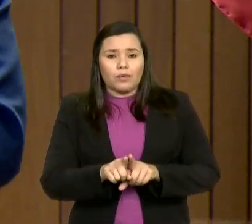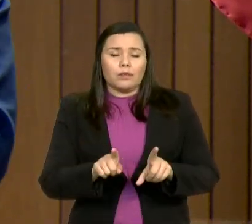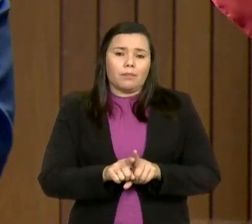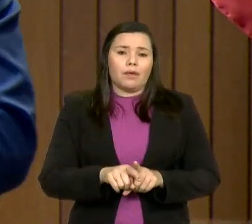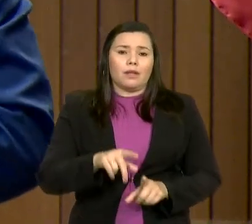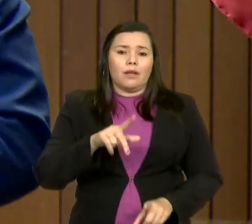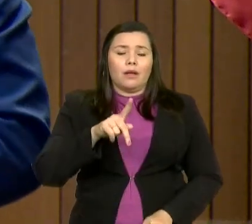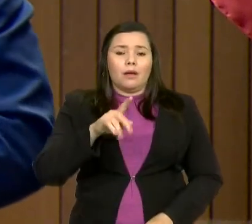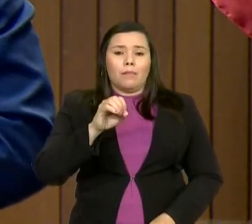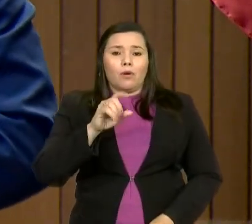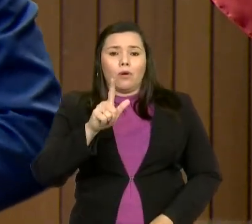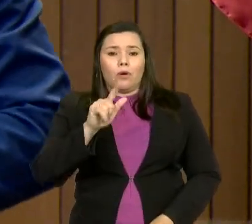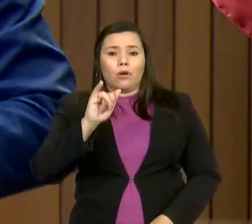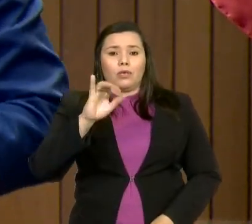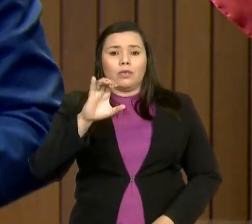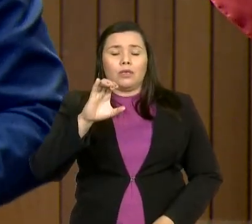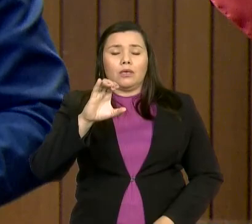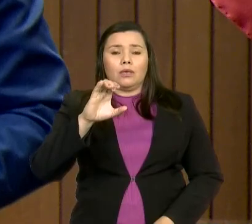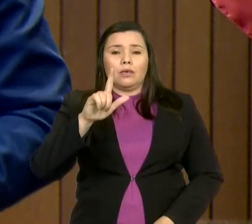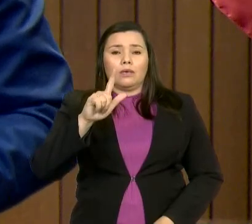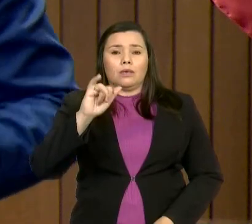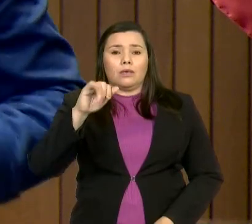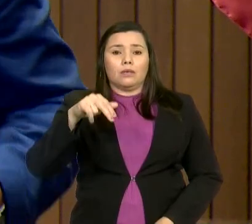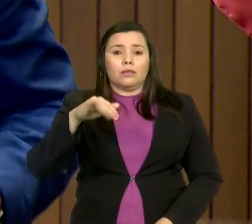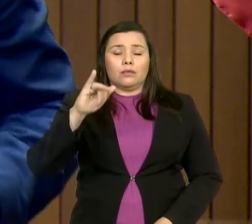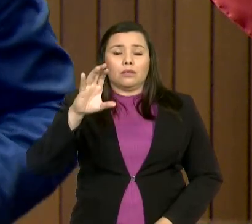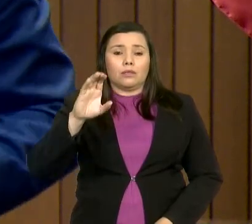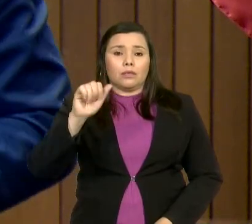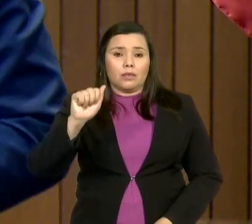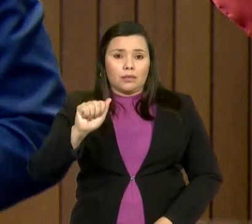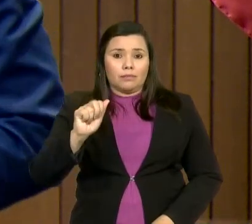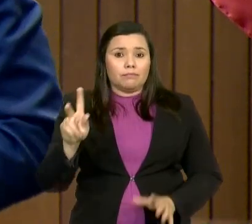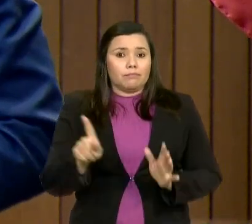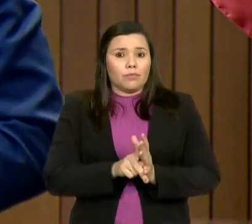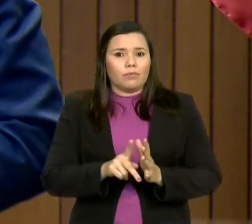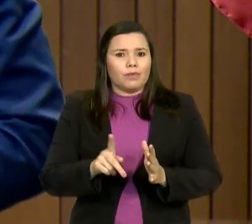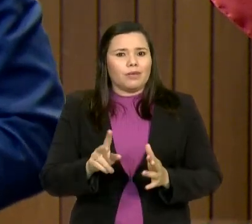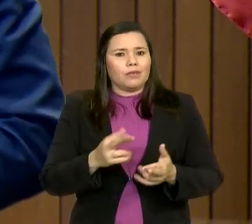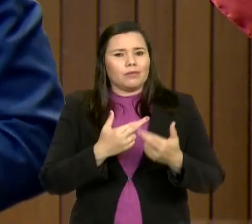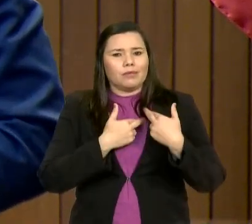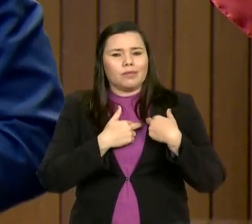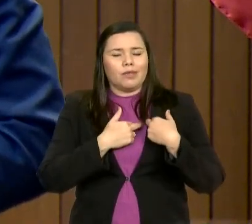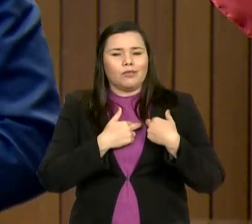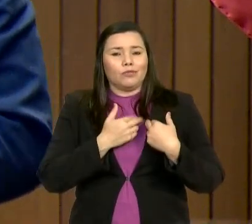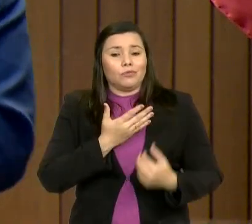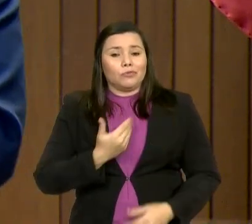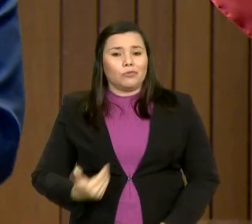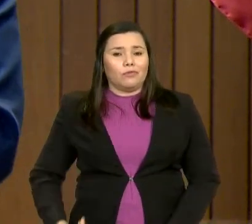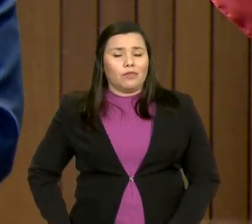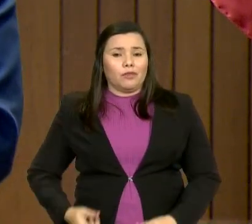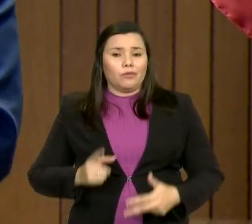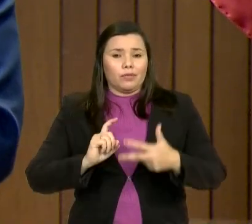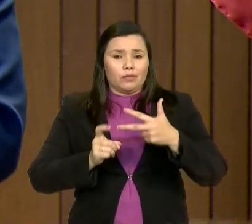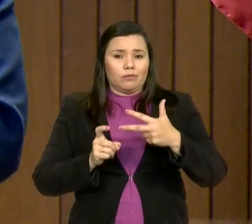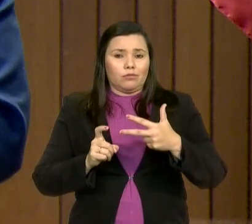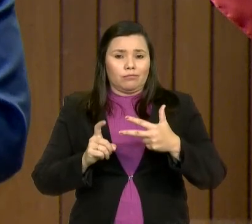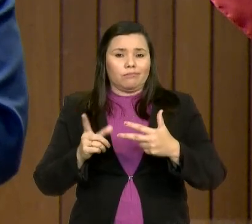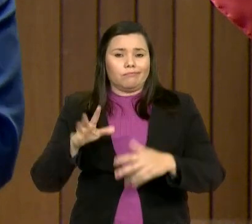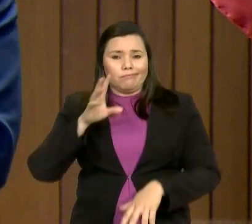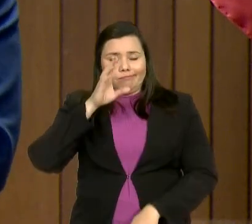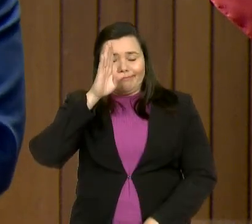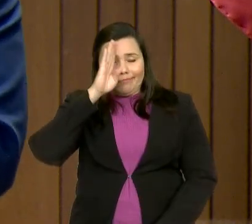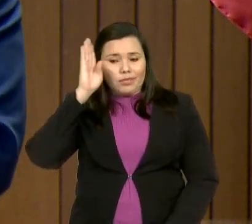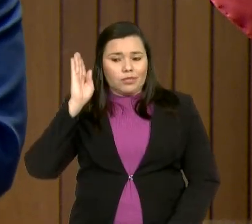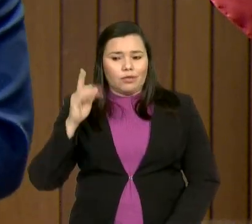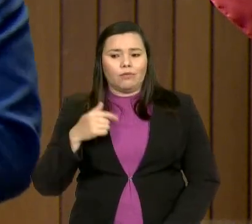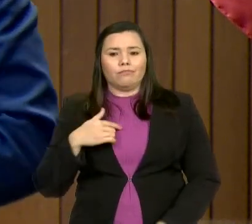nos serviços de atenção que o Estado está fazendo, que é a UTI também. Portanto, destaco essa relevância e importância